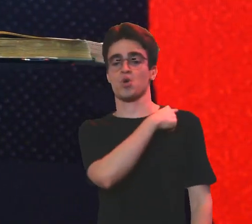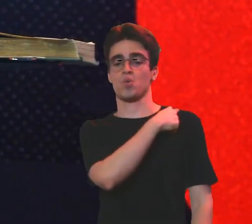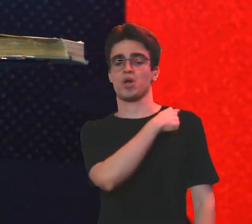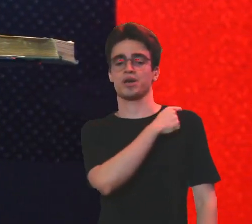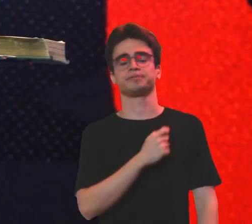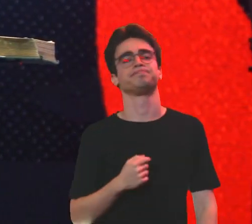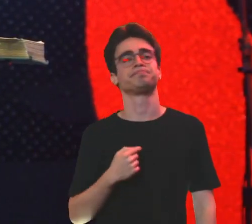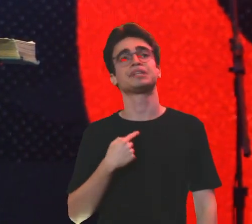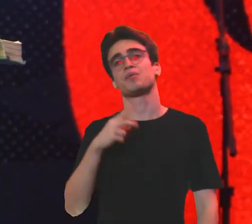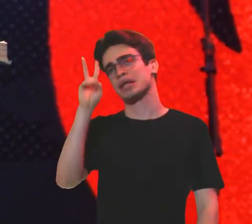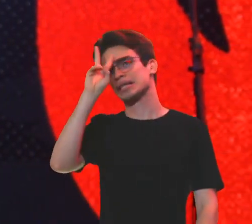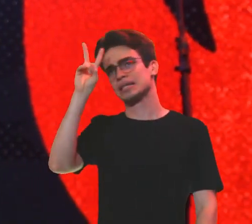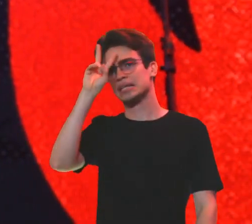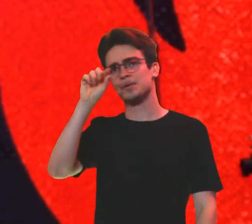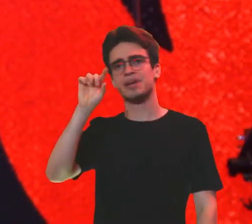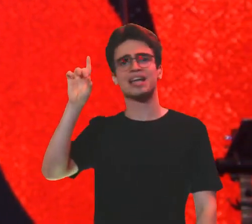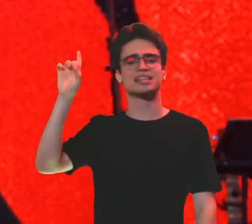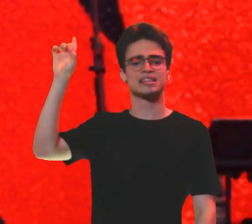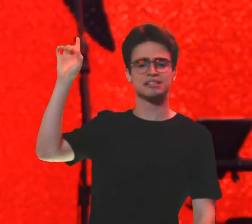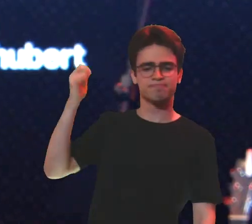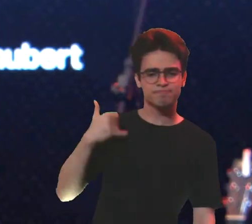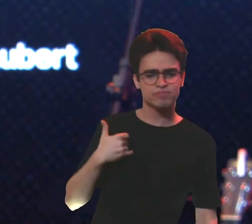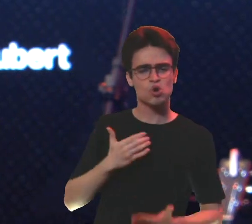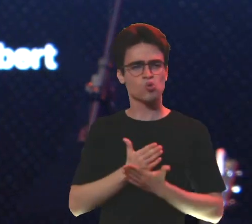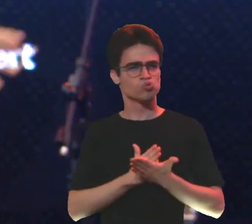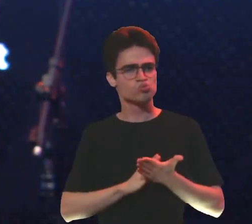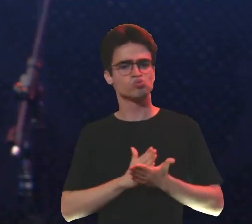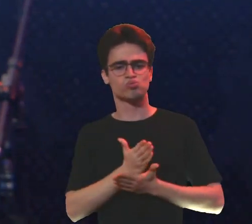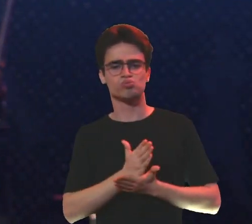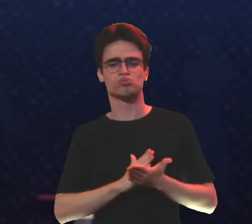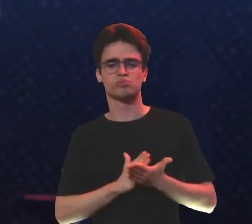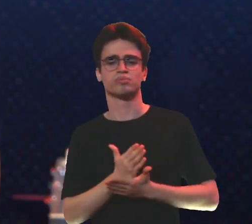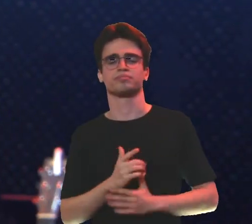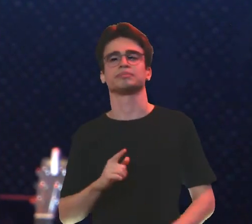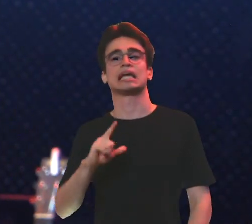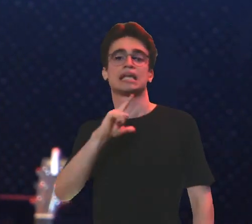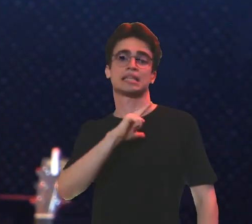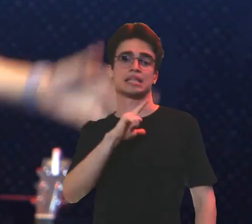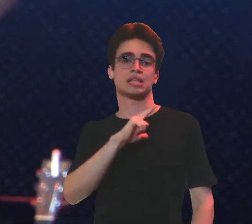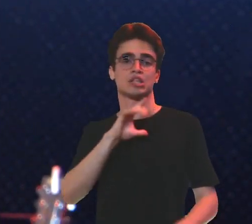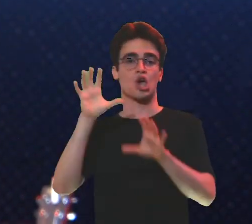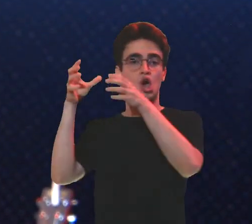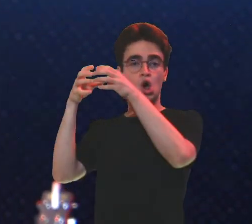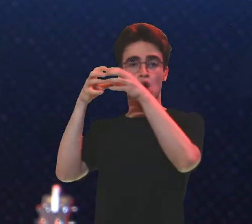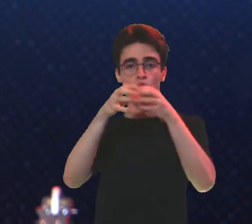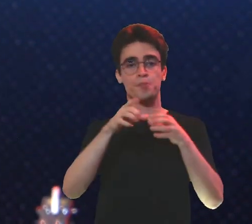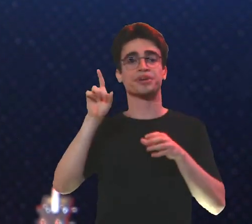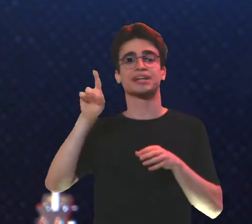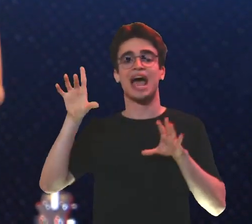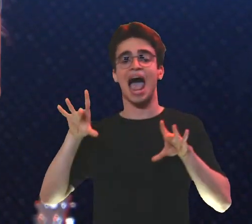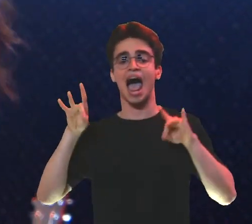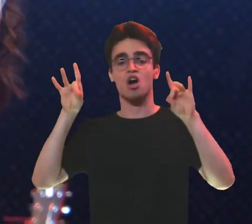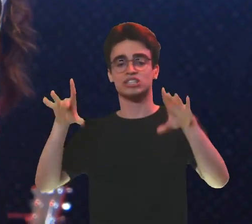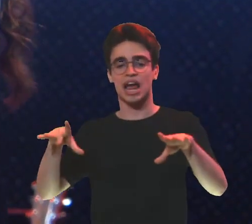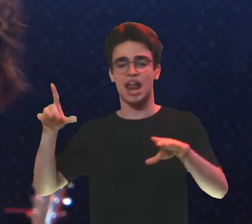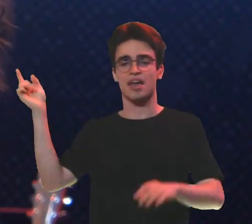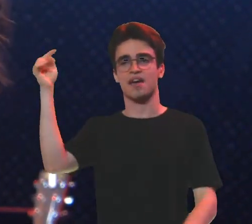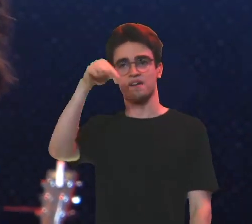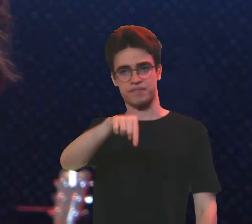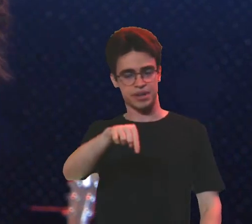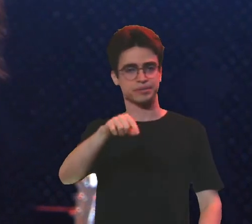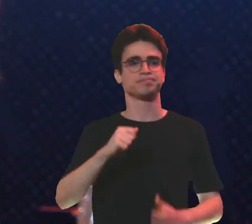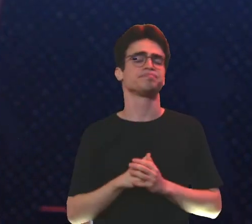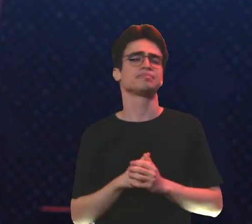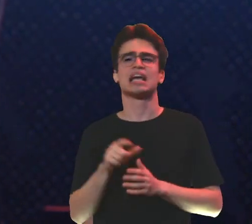médio, eu lembro que Deus começou a me incomodar. Veio um grupo lá da Austrália para cá, e eles